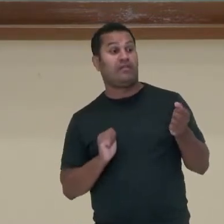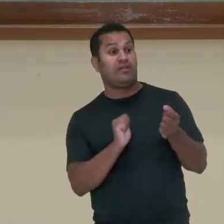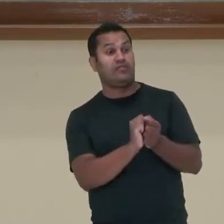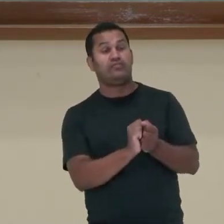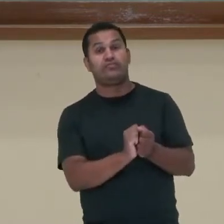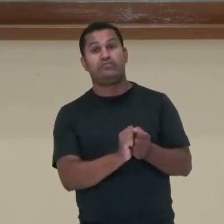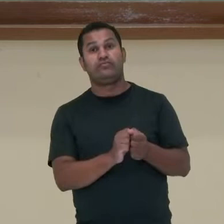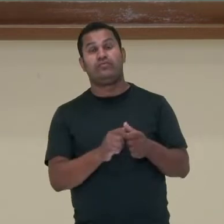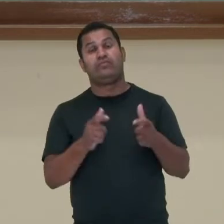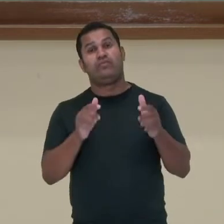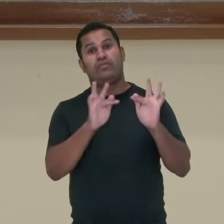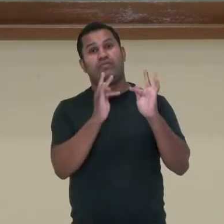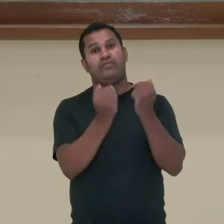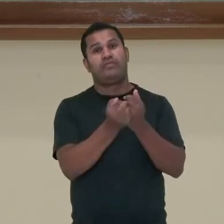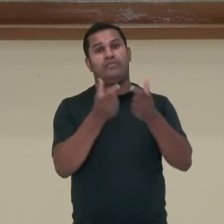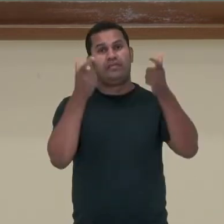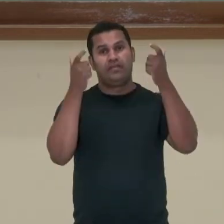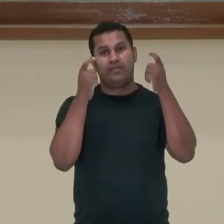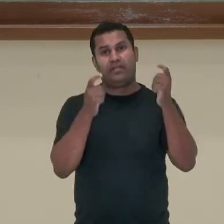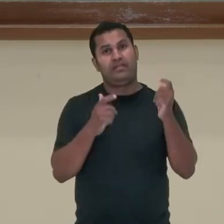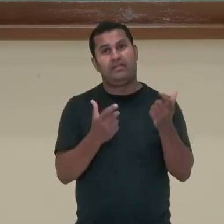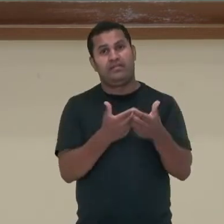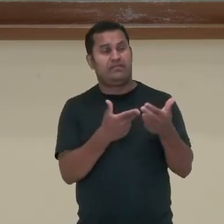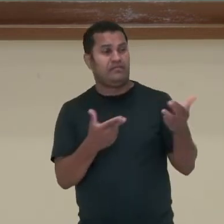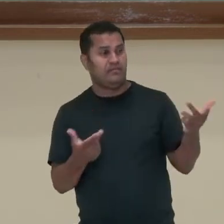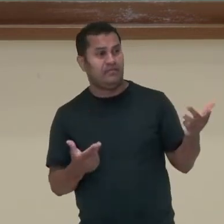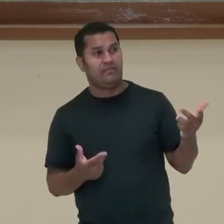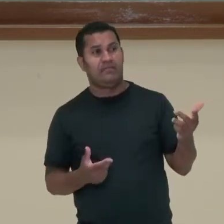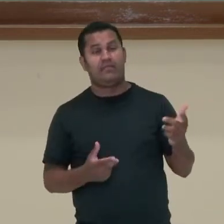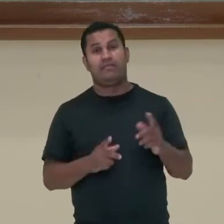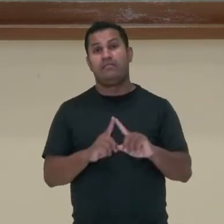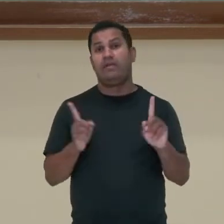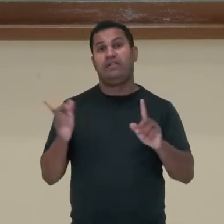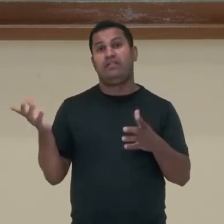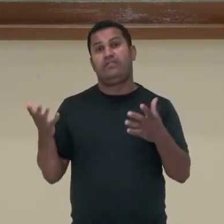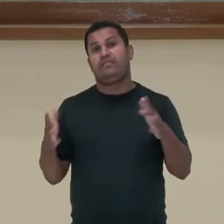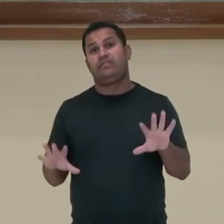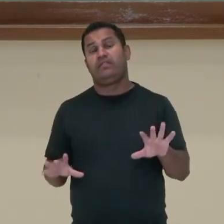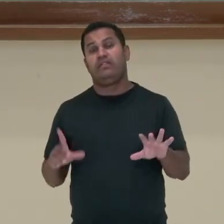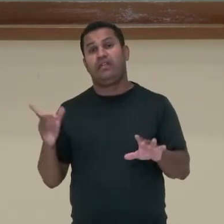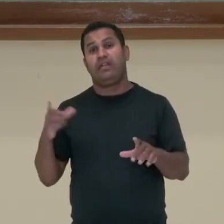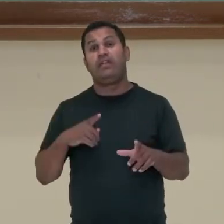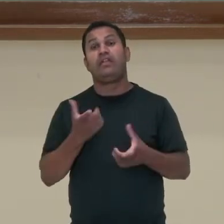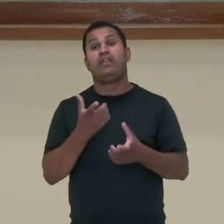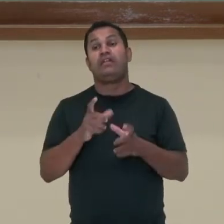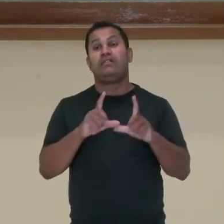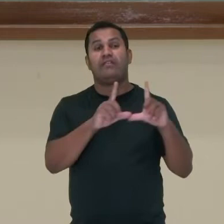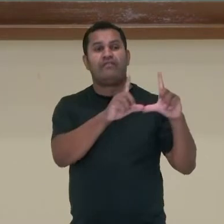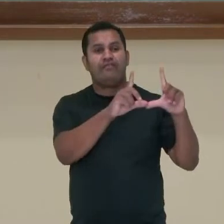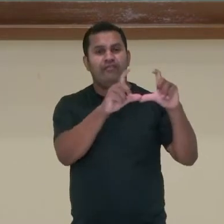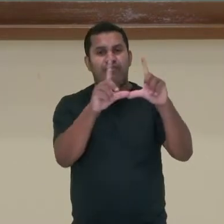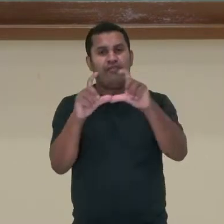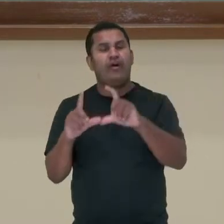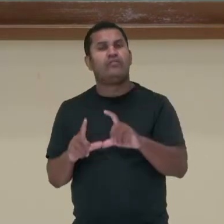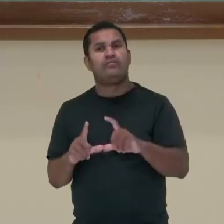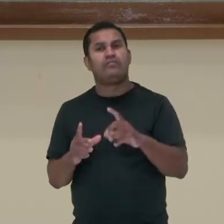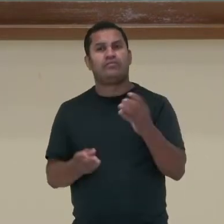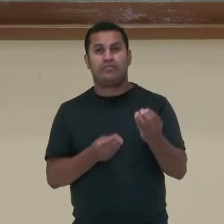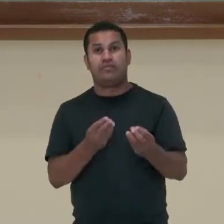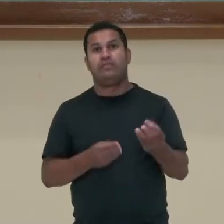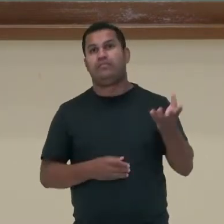isso. Ele gostava da pintura, ele gostava da litografia. Lembrando que litografia é exatamente uma gravura feita sobre a pedra, que você usa um